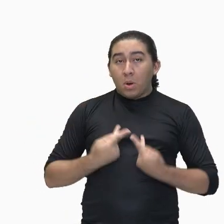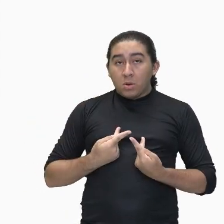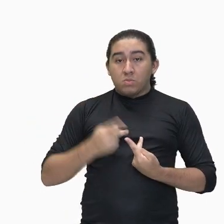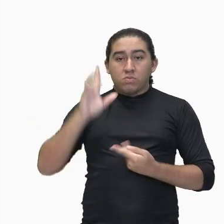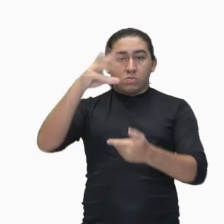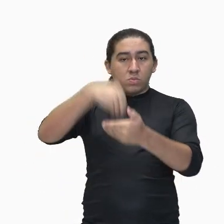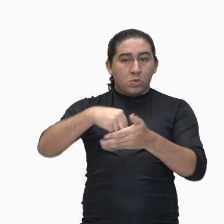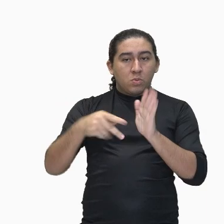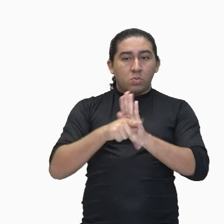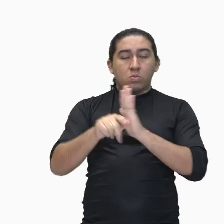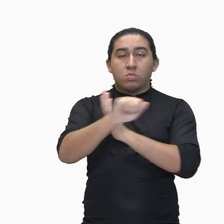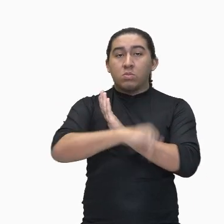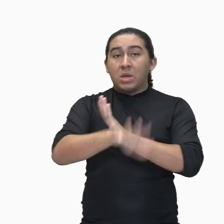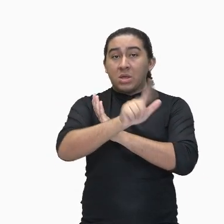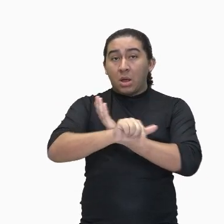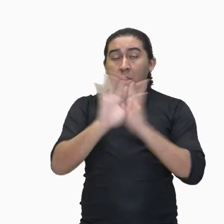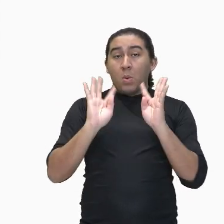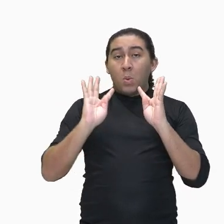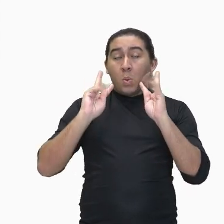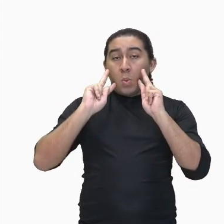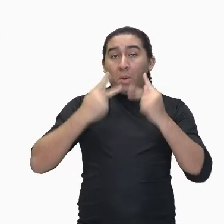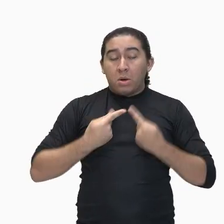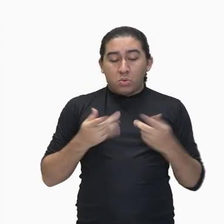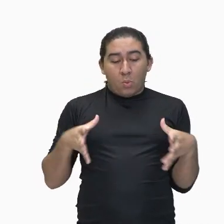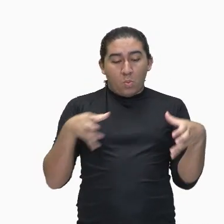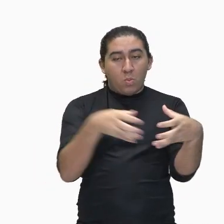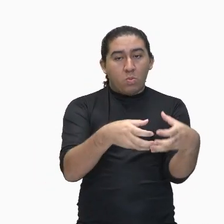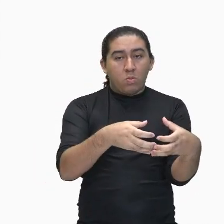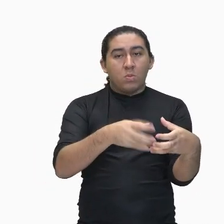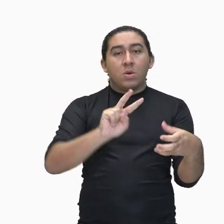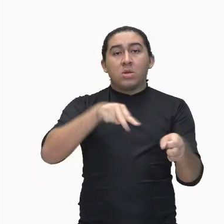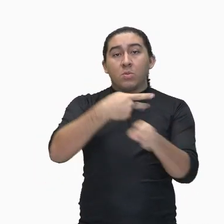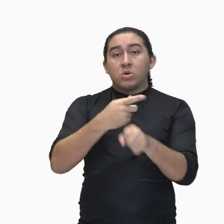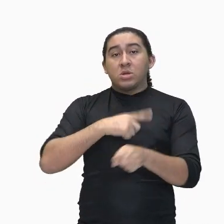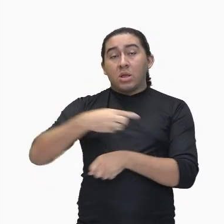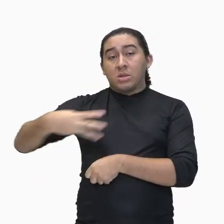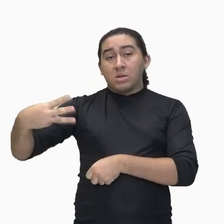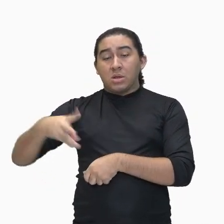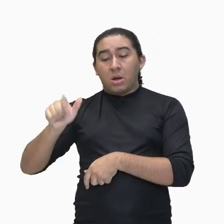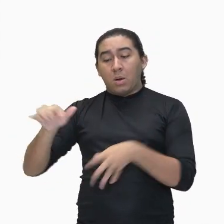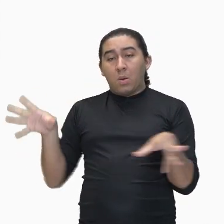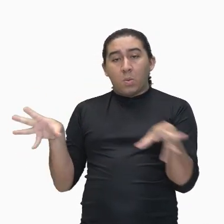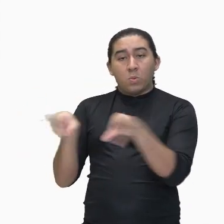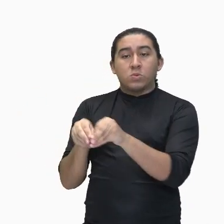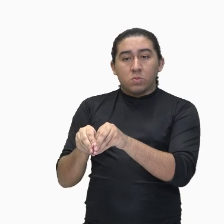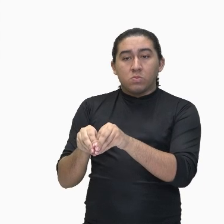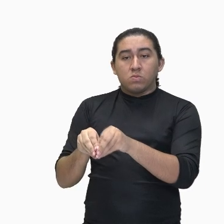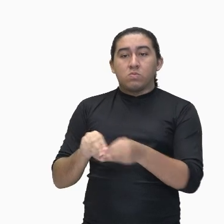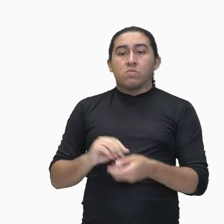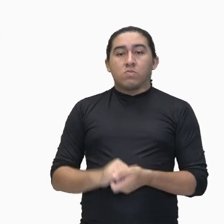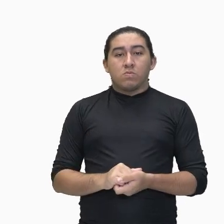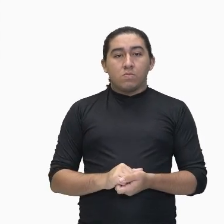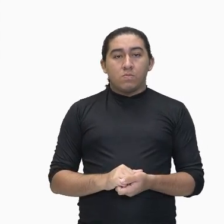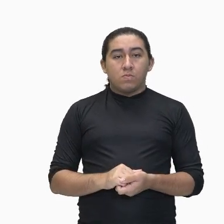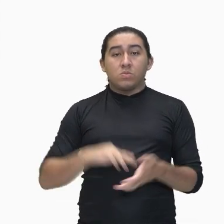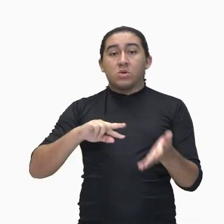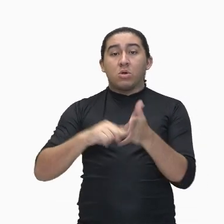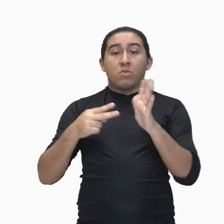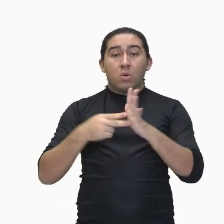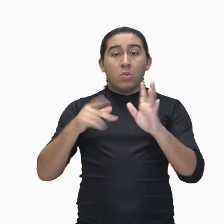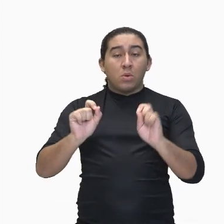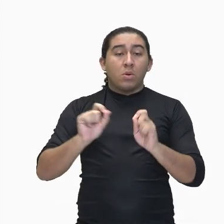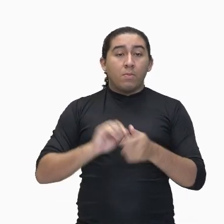categoria de homem. E aí vem a terceira, que é a conclusão. Ou seja, Sócrates